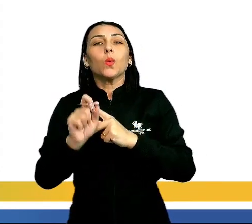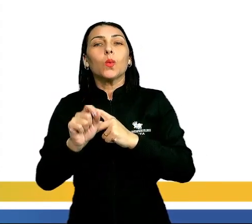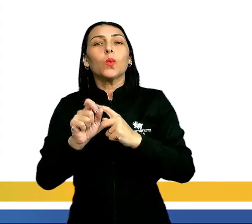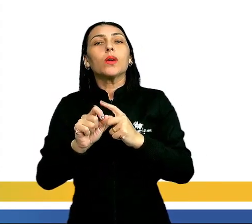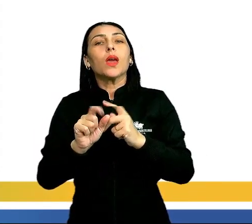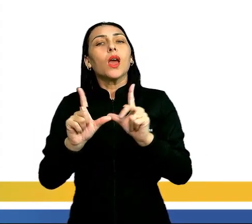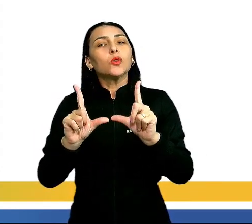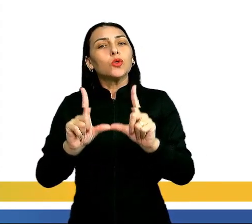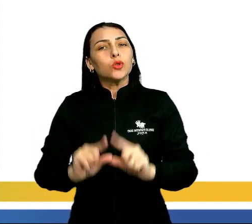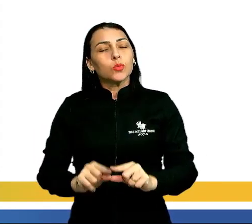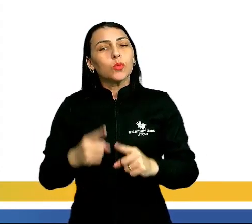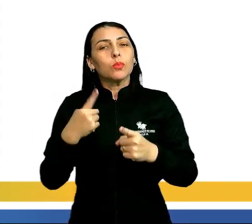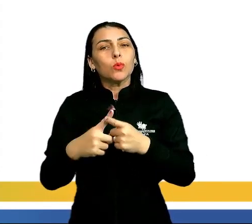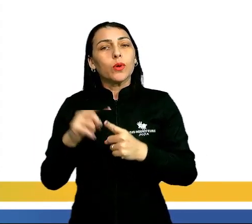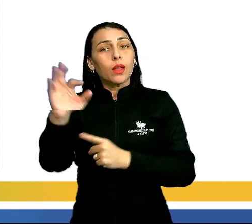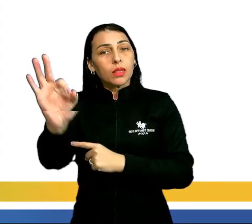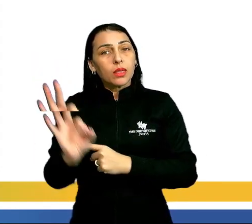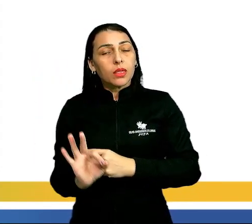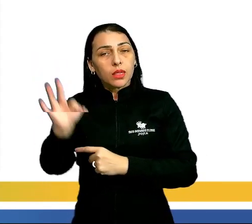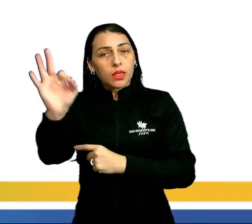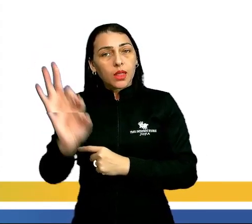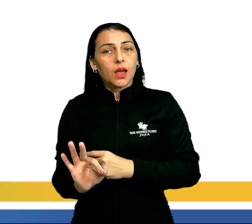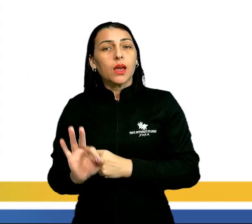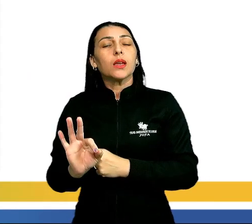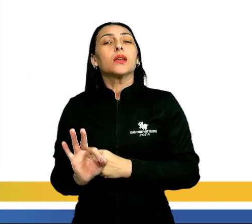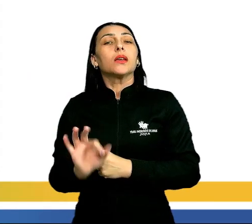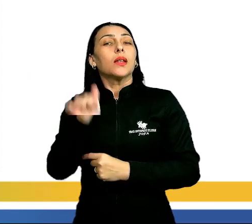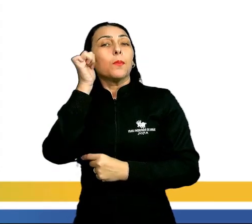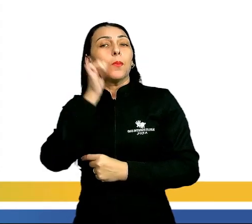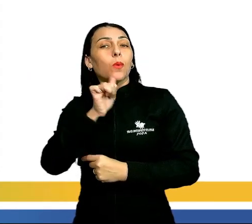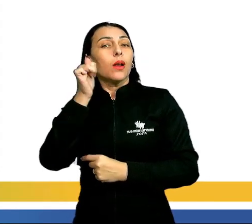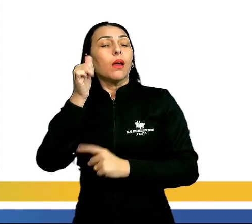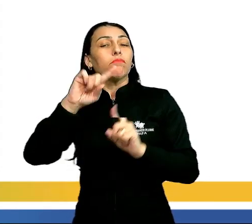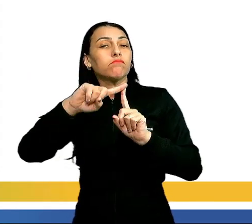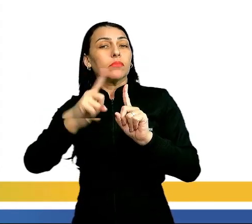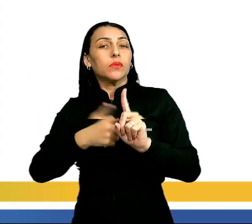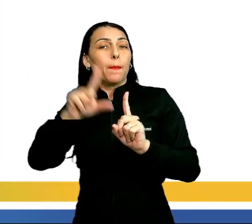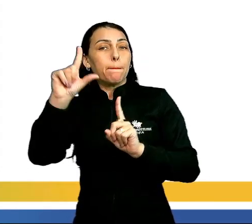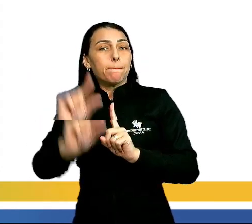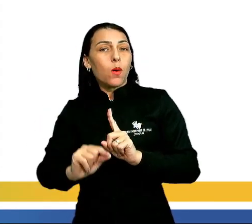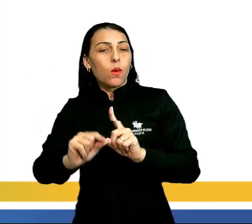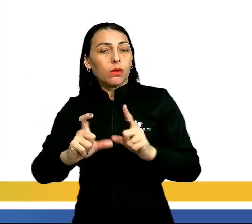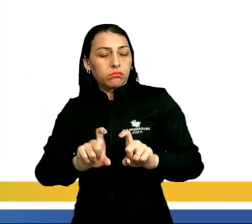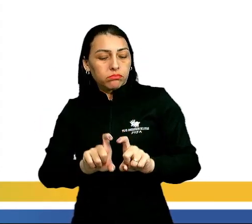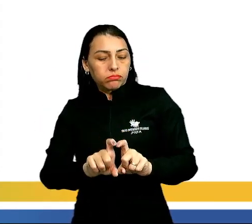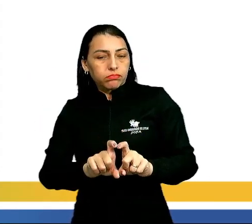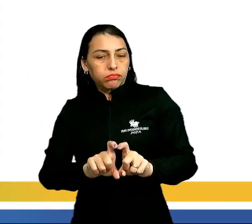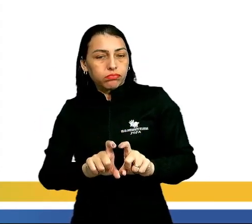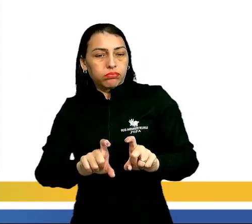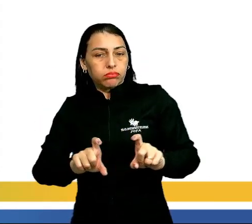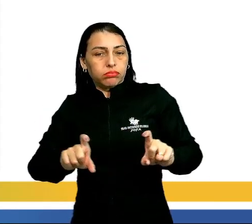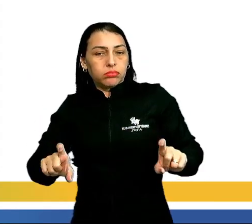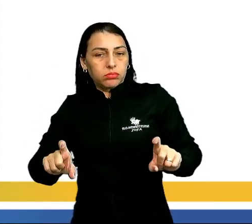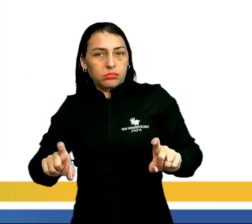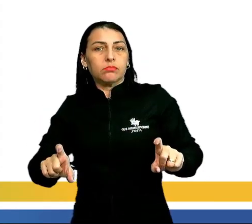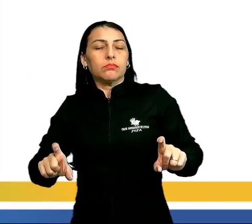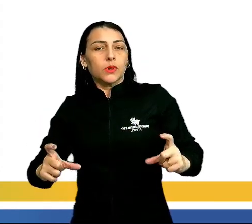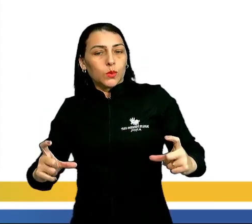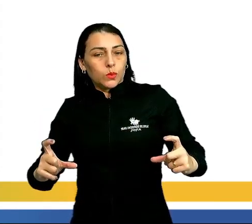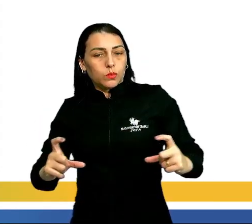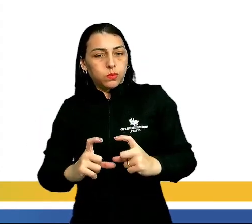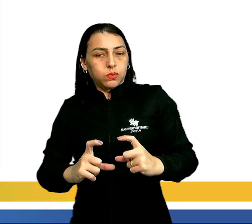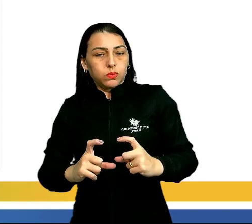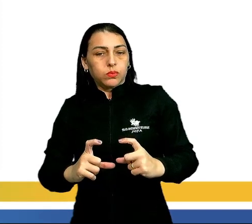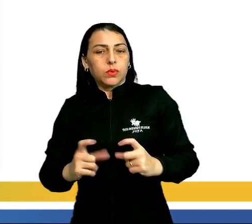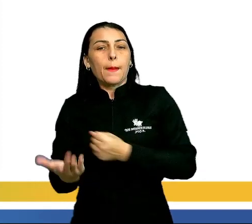queda, justamente por causa dessa taxa aí na queda de fecundidade, estreitando cada vez mais a base. E a gente percebe